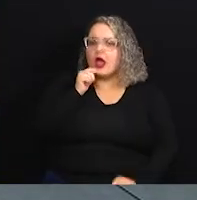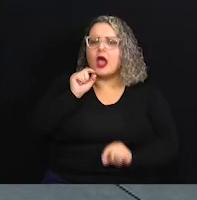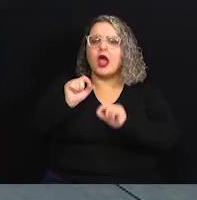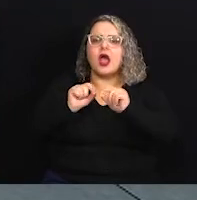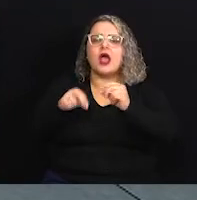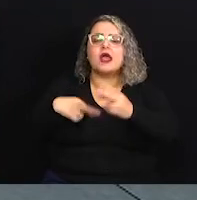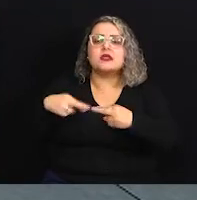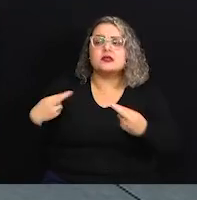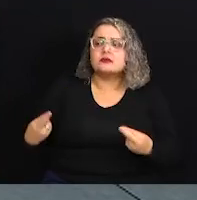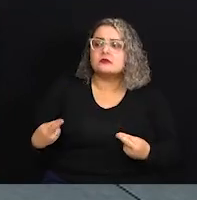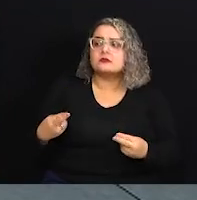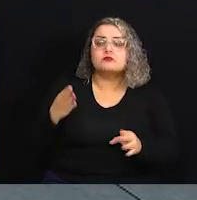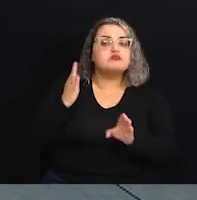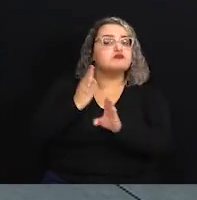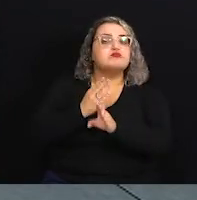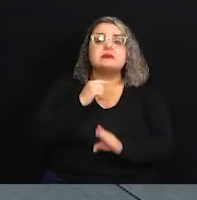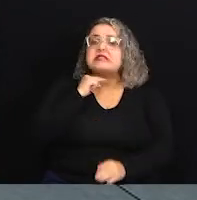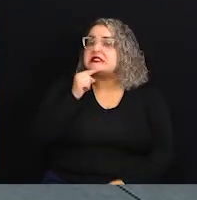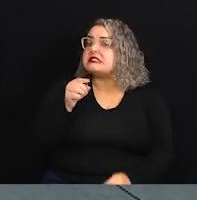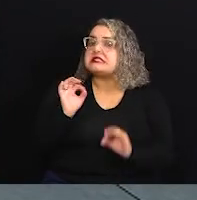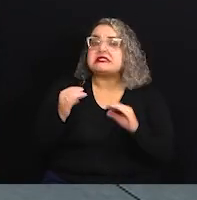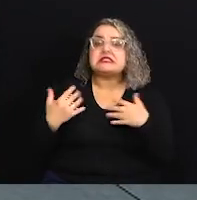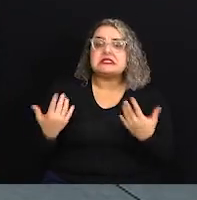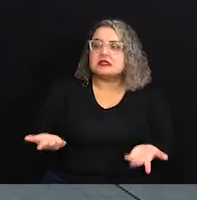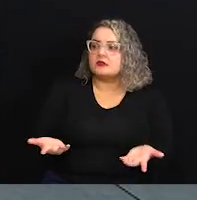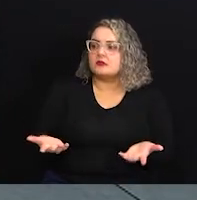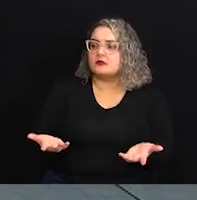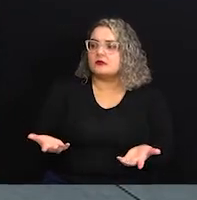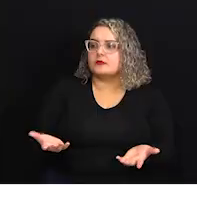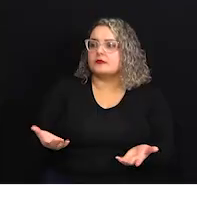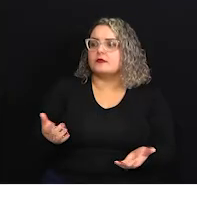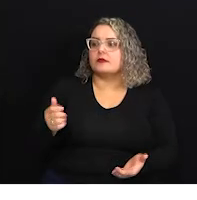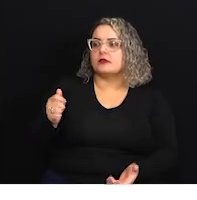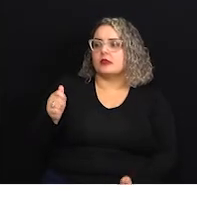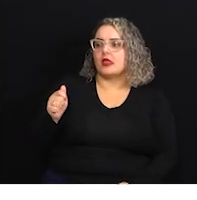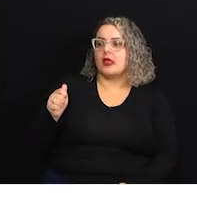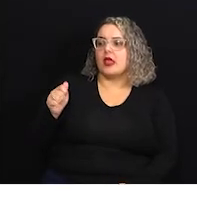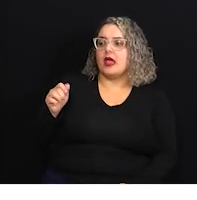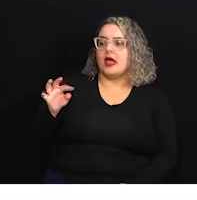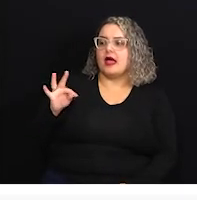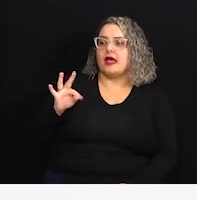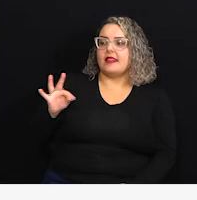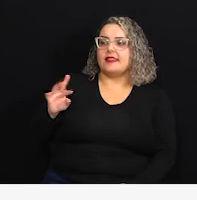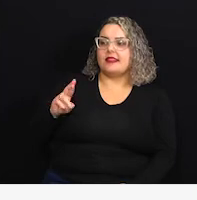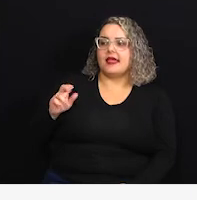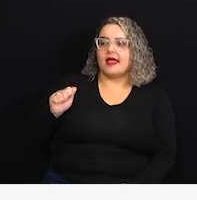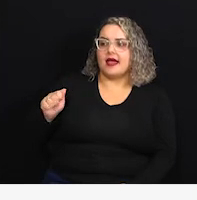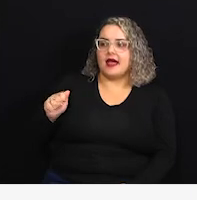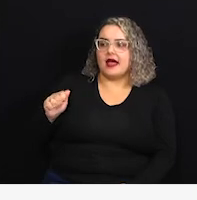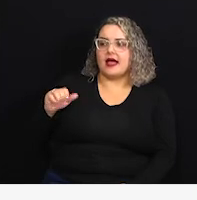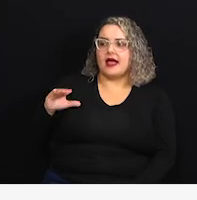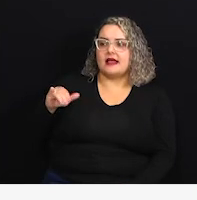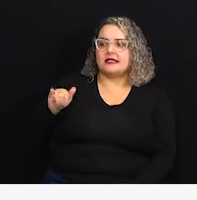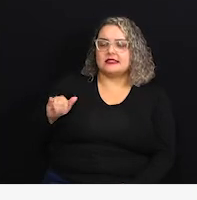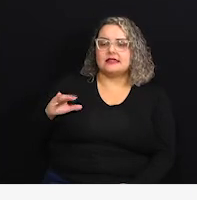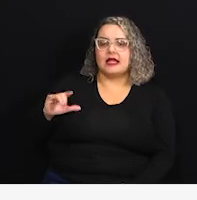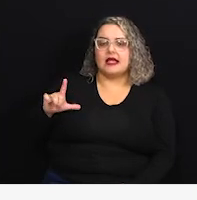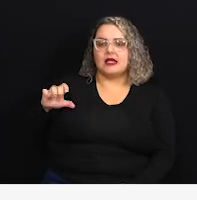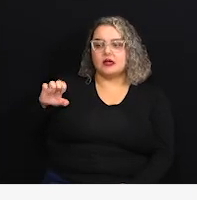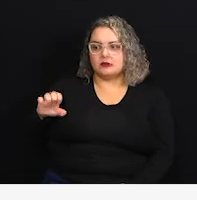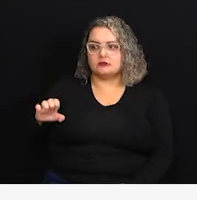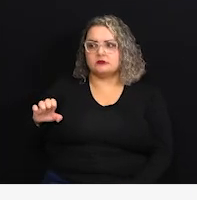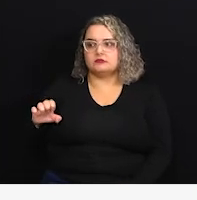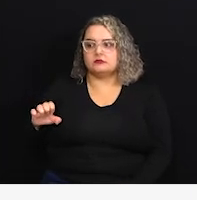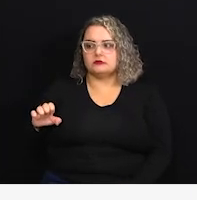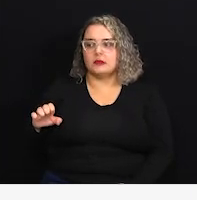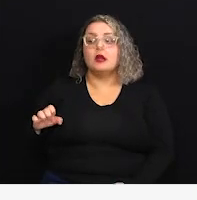quem reciclava isso e não achei ninguém. E achei aí a TerraCycle. A TerraCycle é um site muito